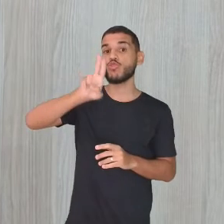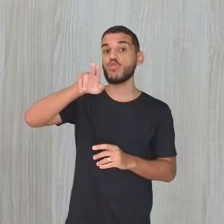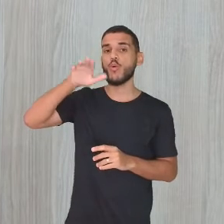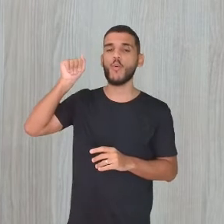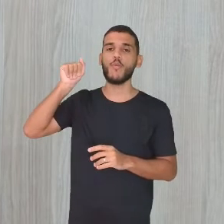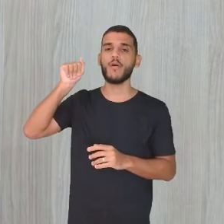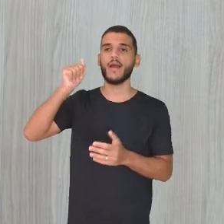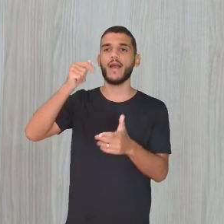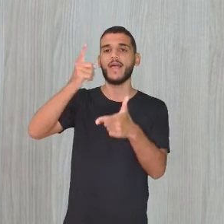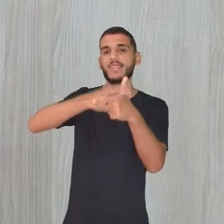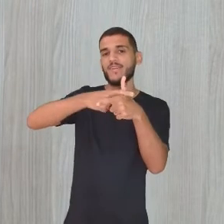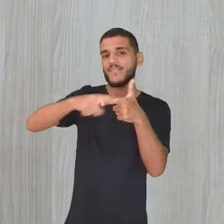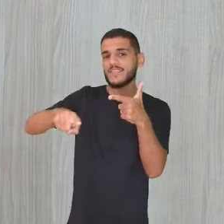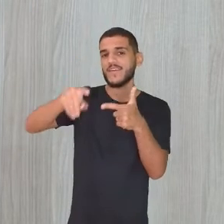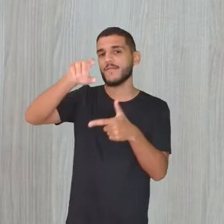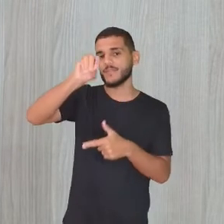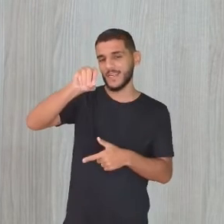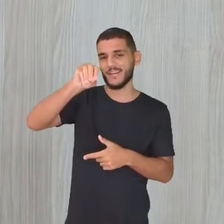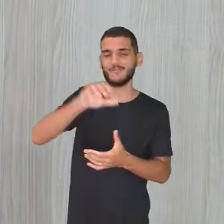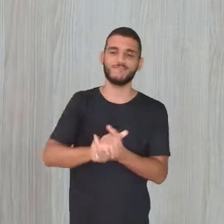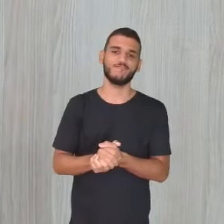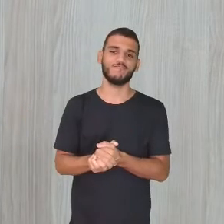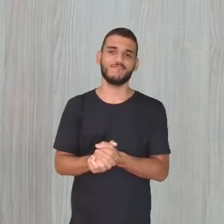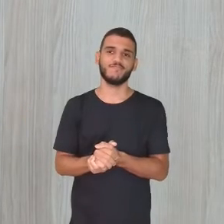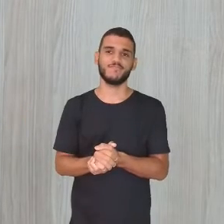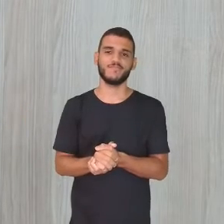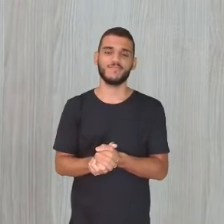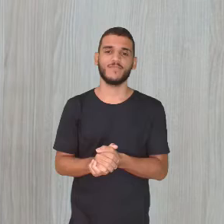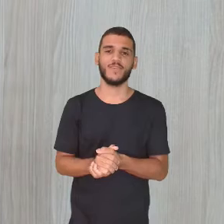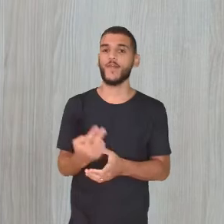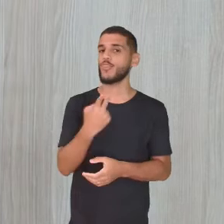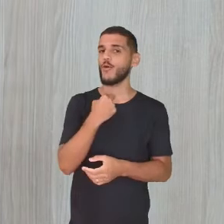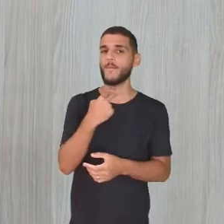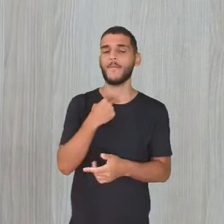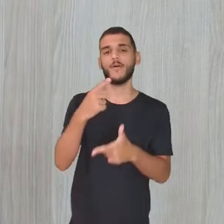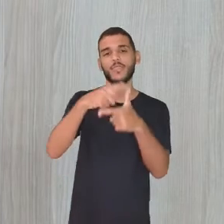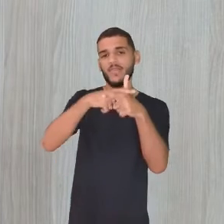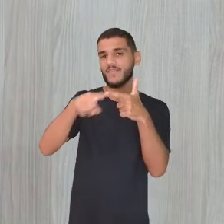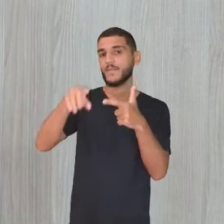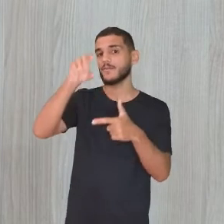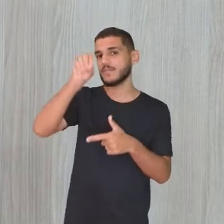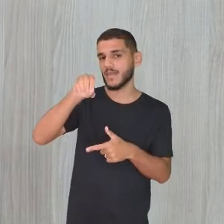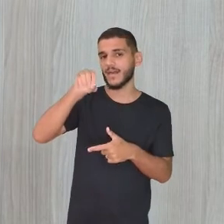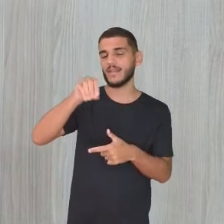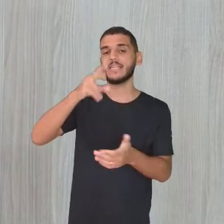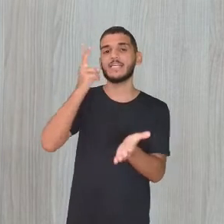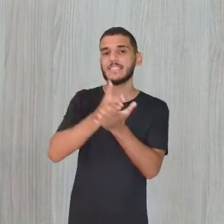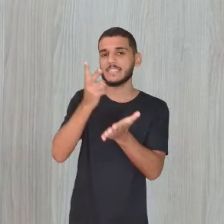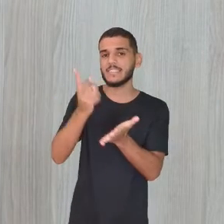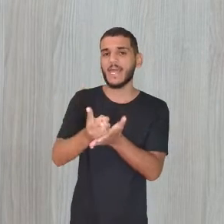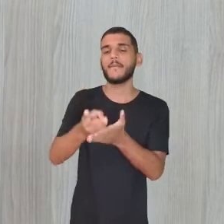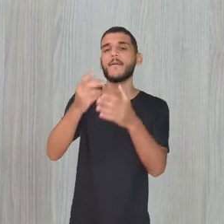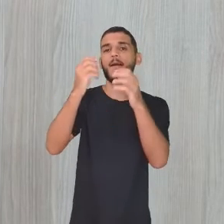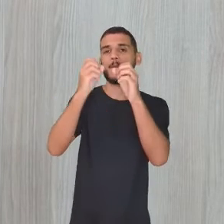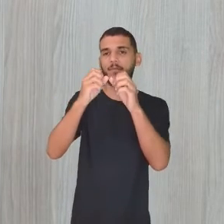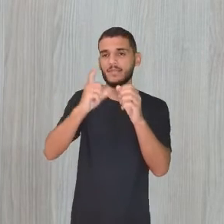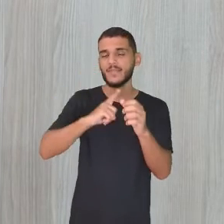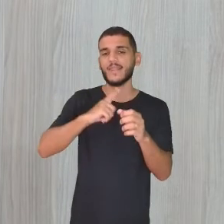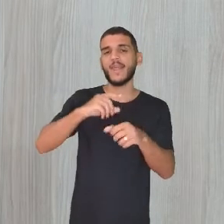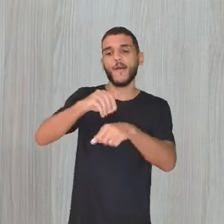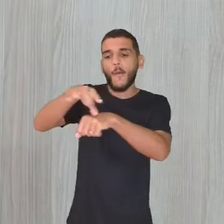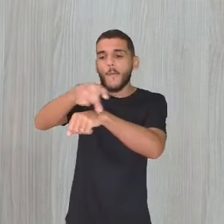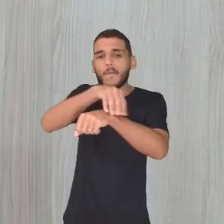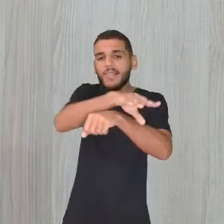zero. Não tem como dividir por zero. Você vai dividir com ninguém? Você é egoísta, rapaz, você dividir com ninguém. Tem que dividir e compartilhar com o